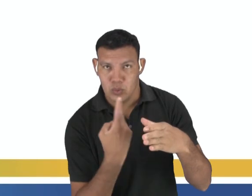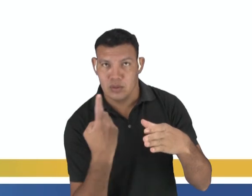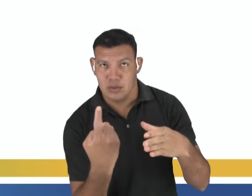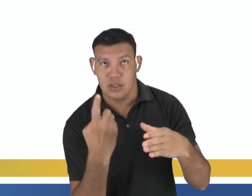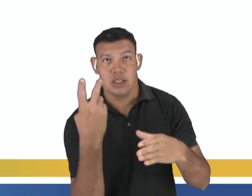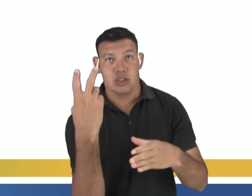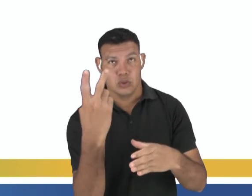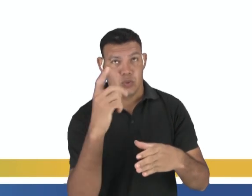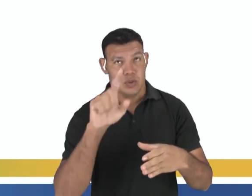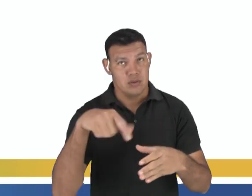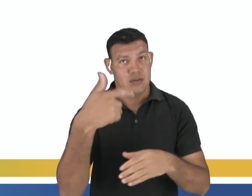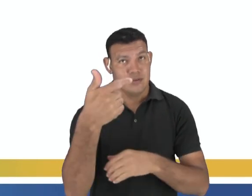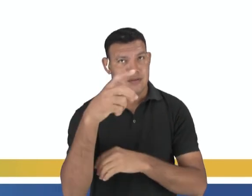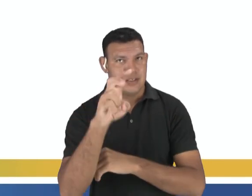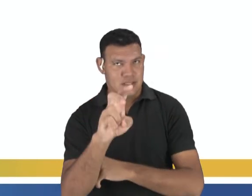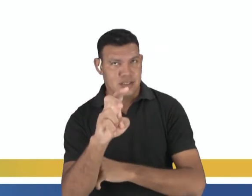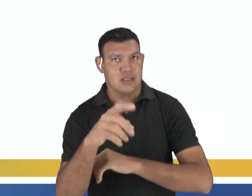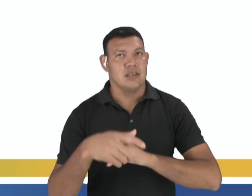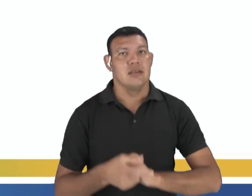2,25 vezes 30,